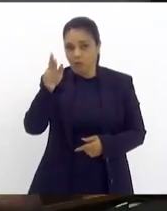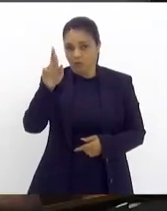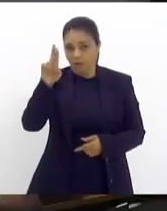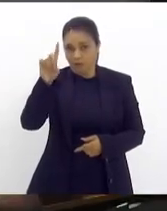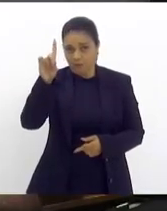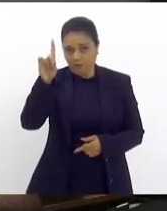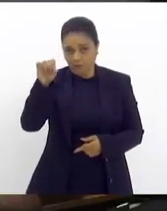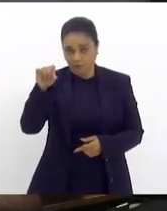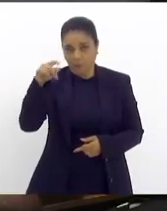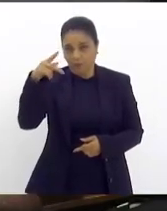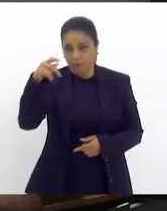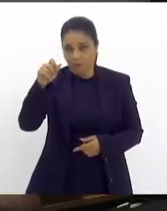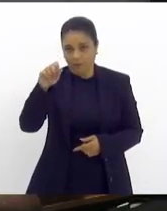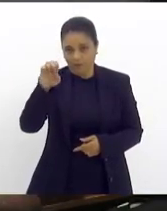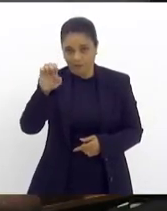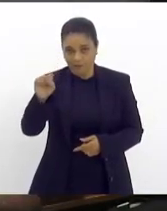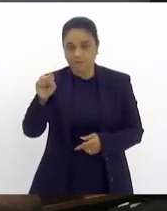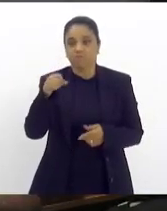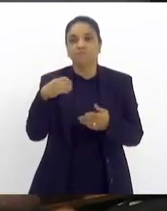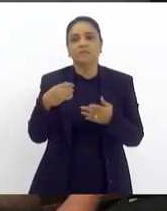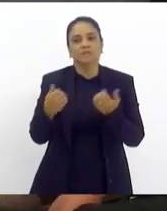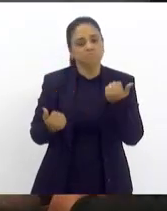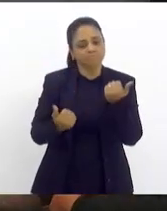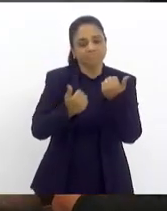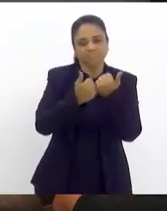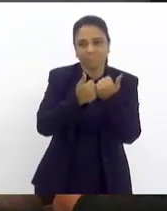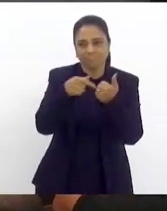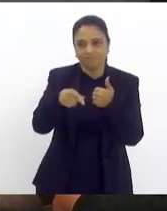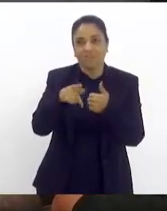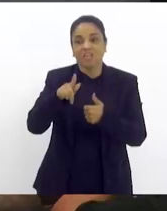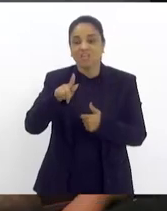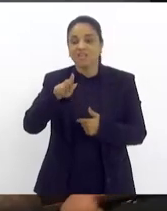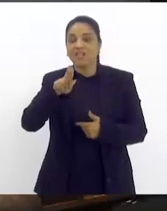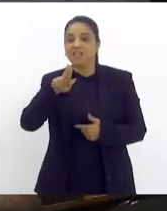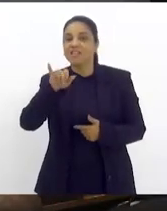poder representá-lo. Obrigado, Guilherme.